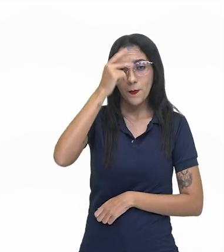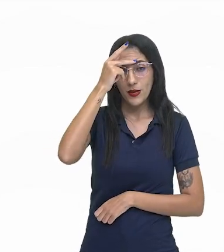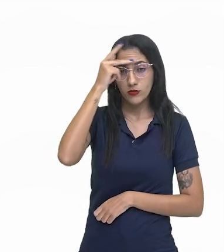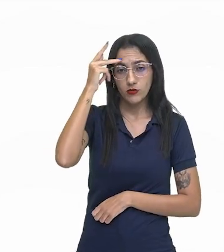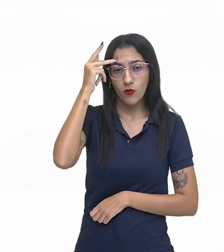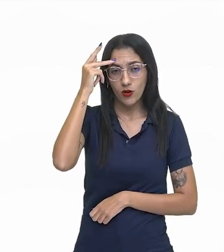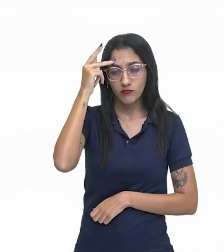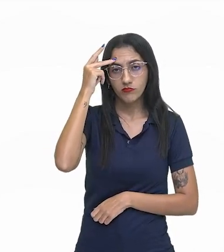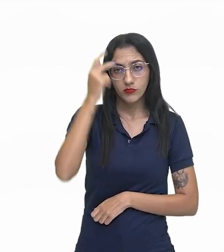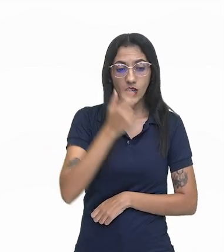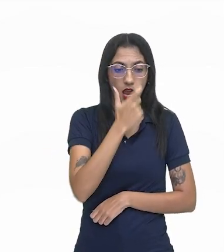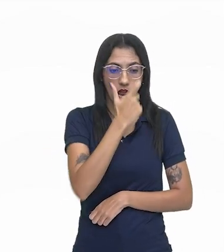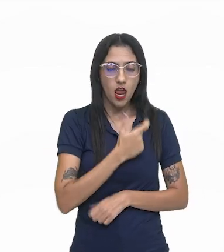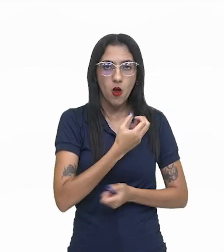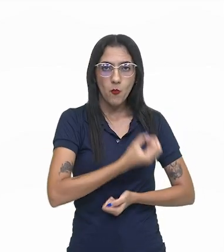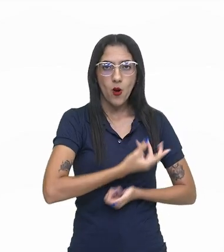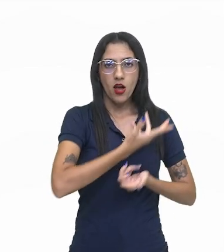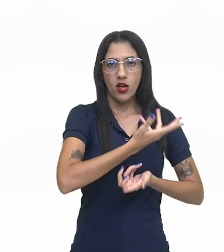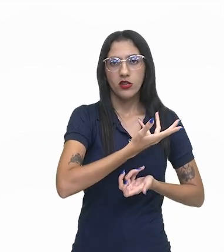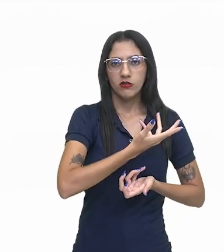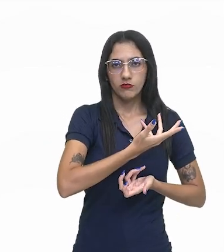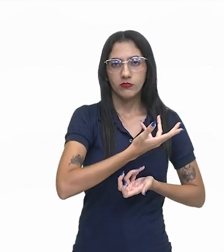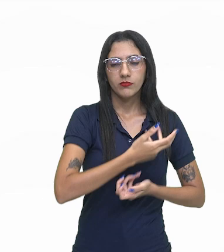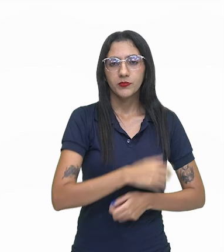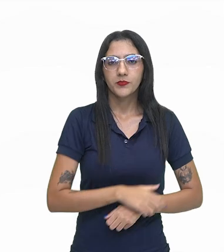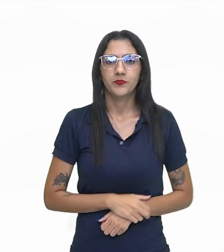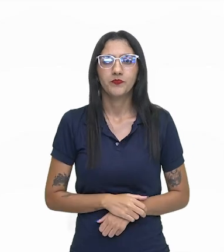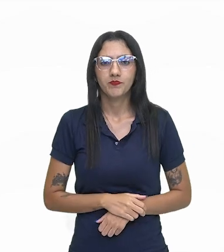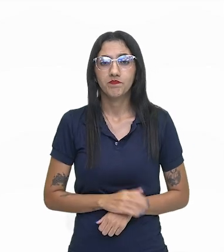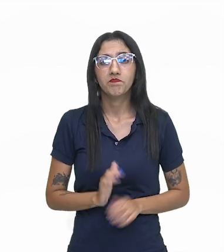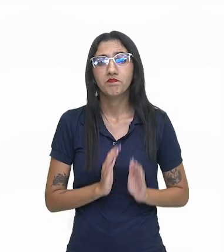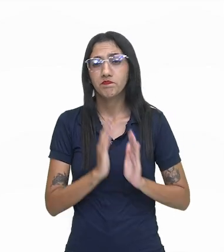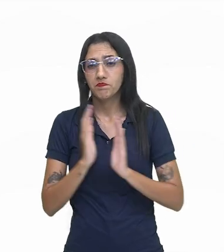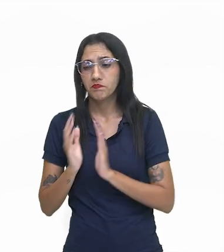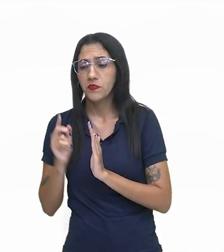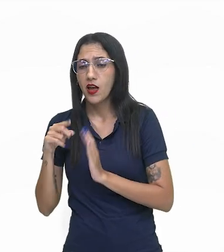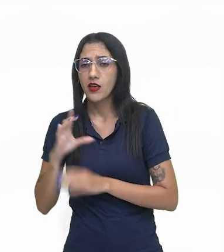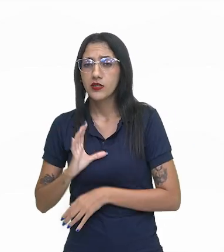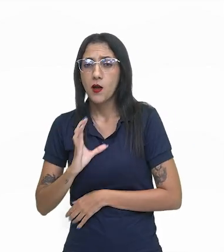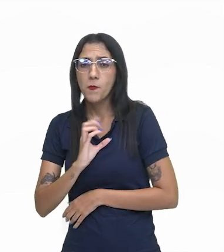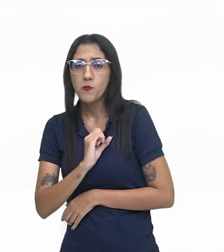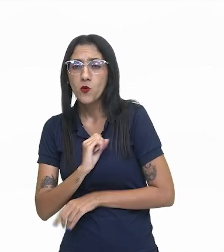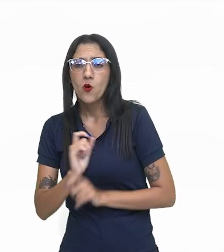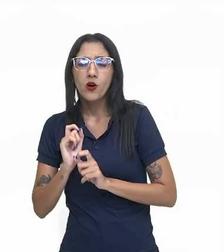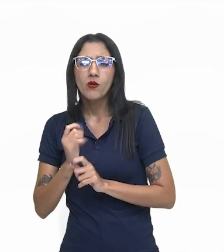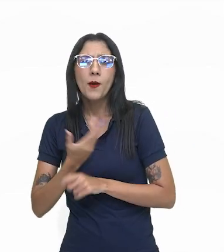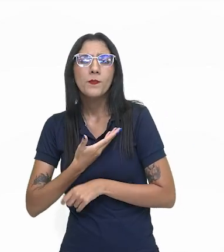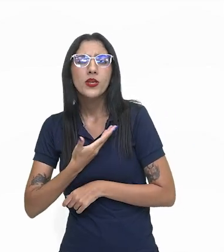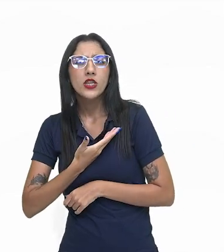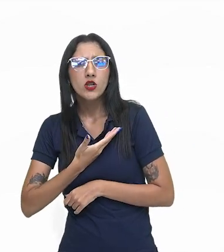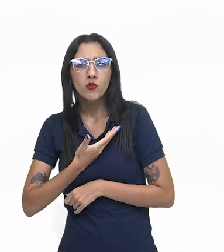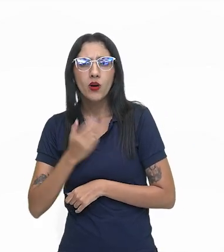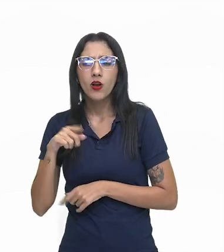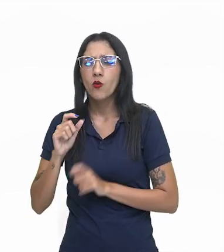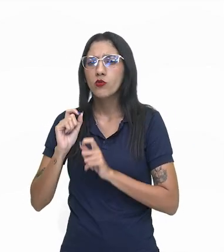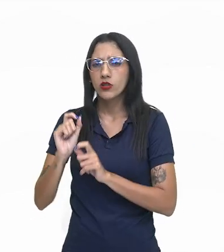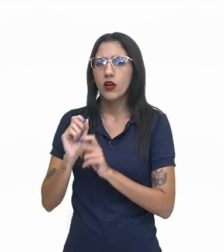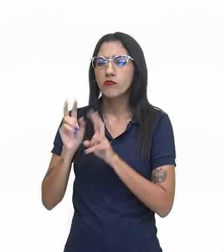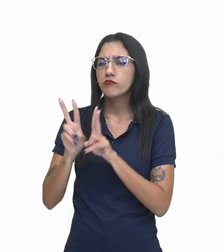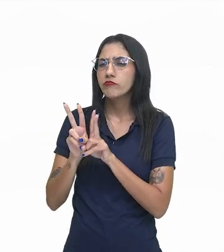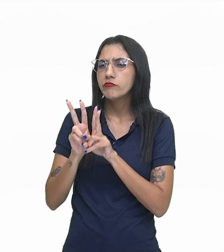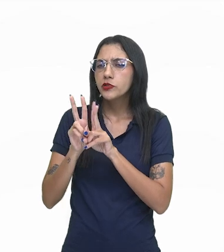pessoa, eu poético. A cantiga de amigo tematiza a relação entre nobres